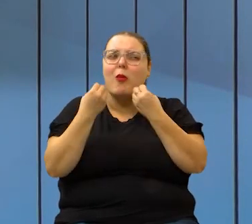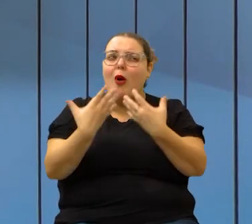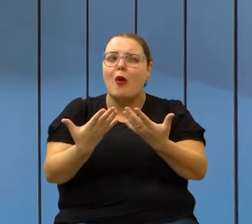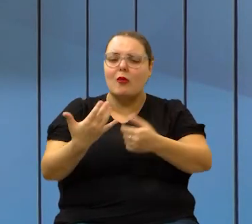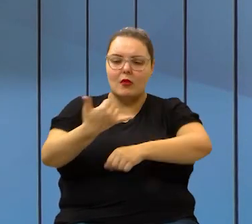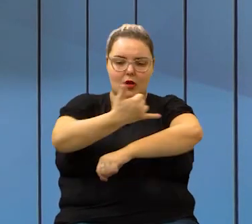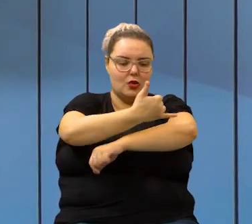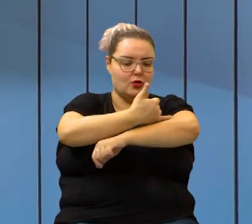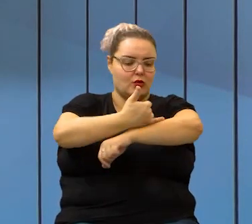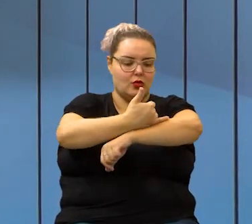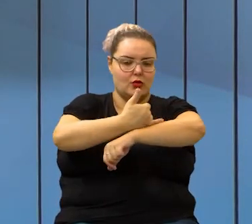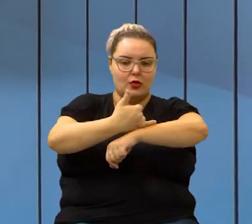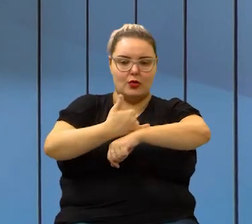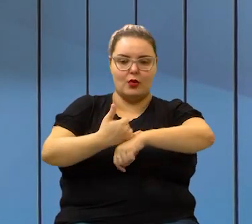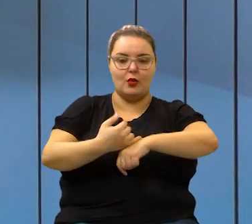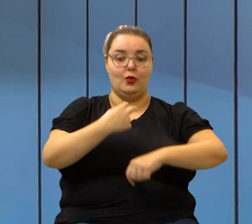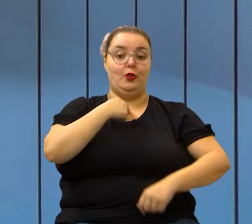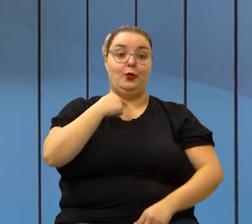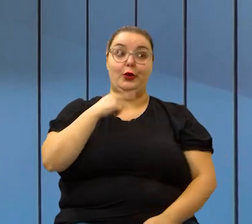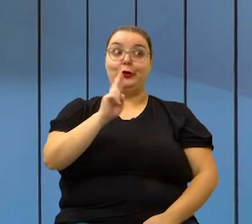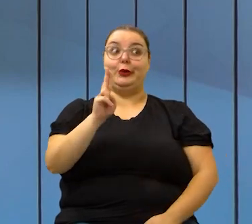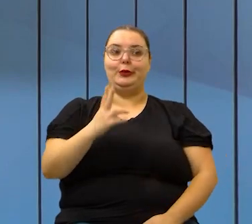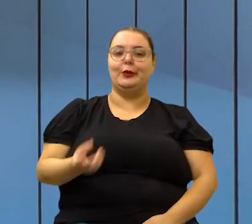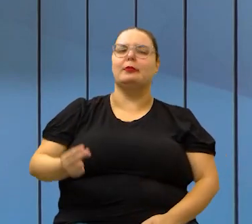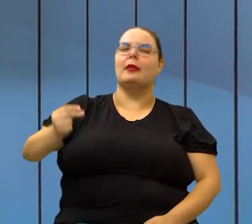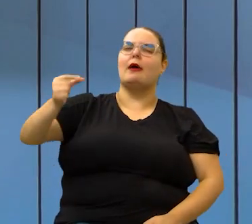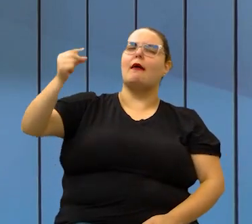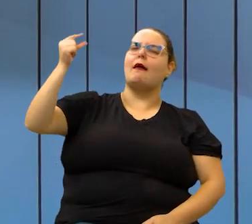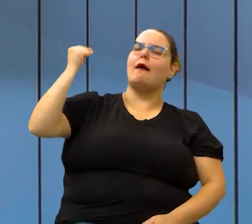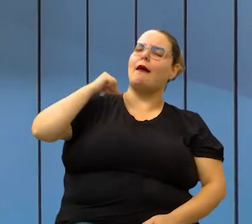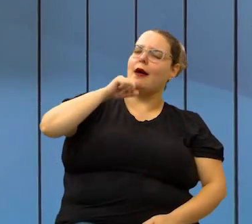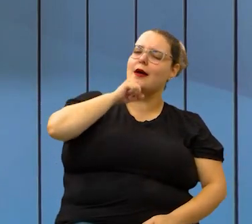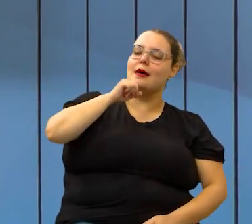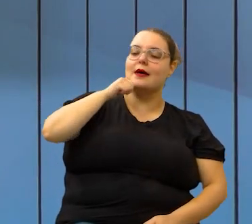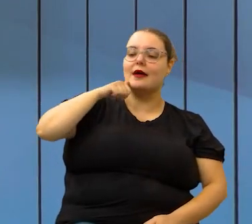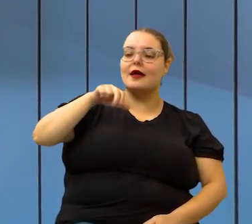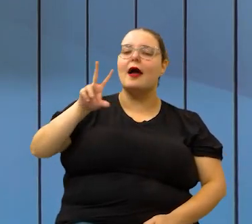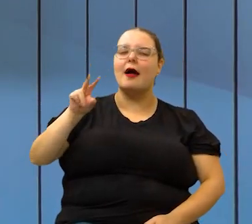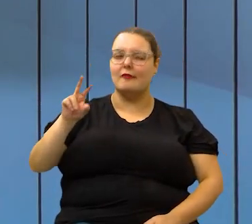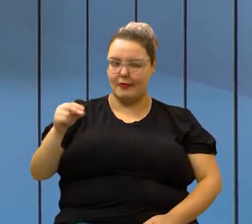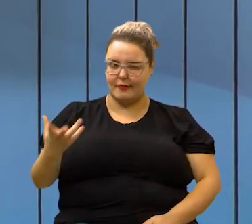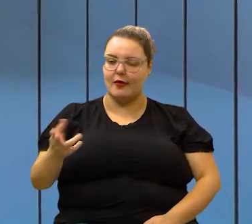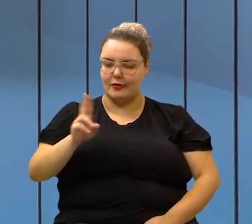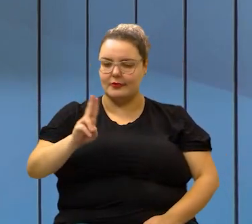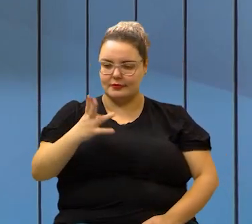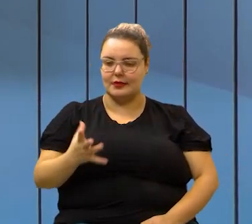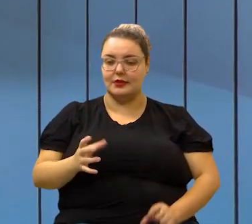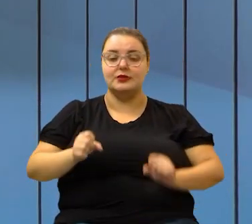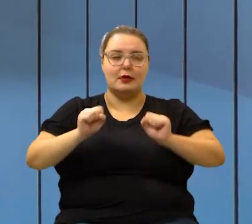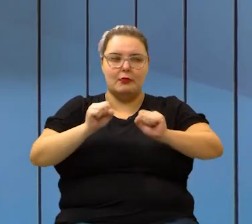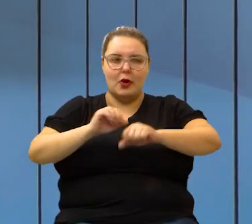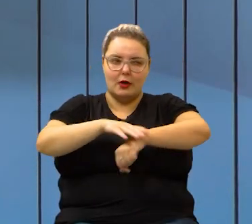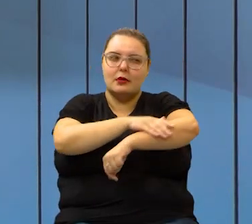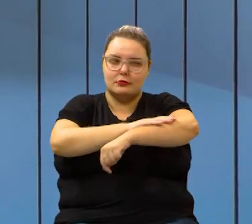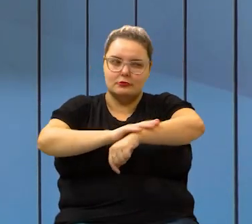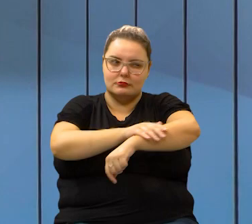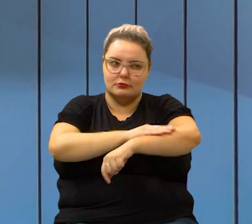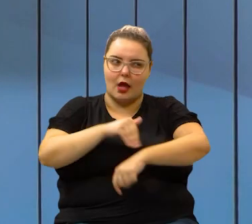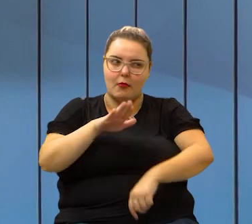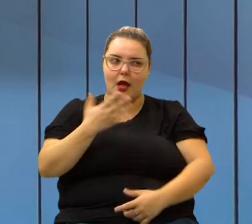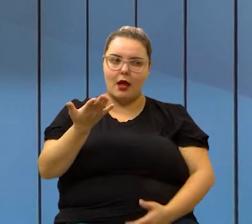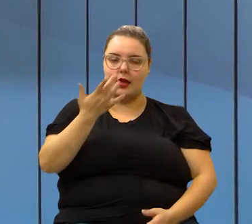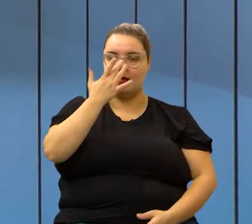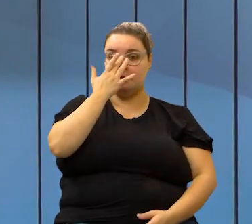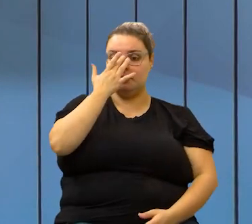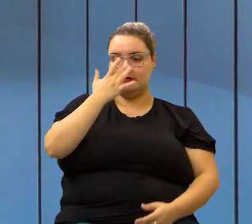aquele óleo que a gente não pode falar nome, mas aquele bem antigo que a nossa avó usava, já pode fazer essa proteção a mais